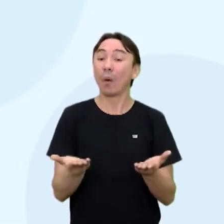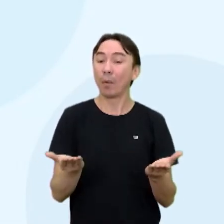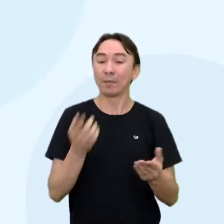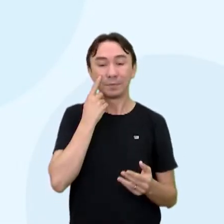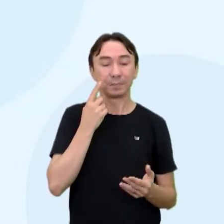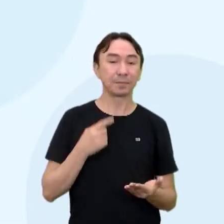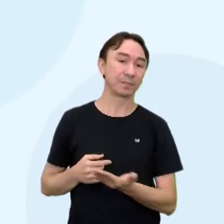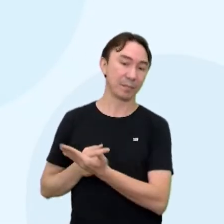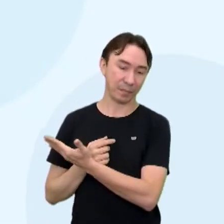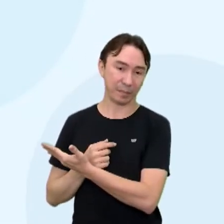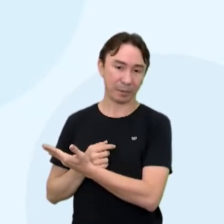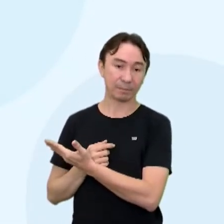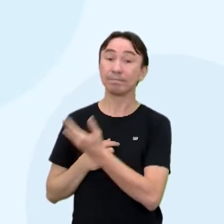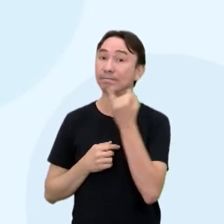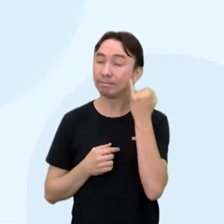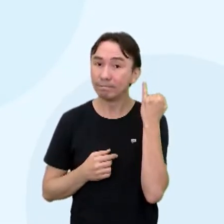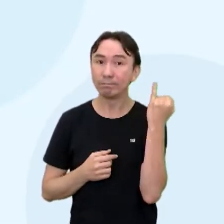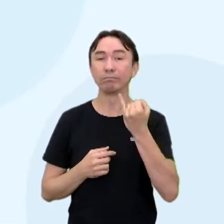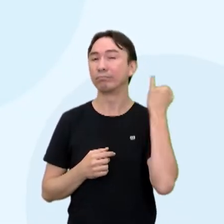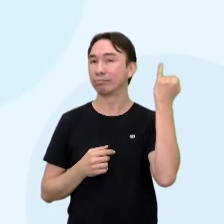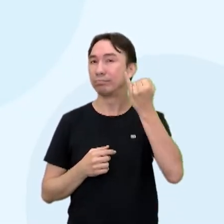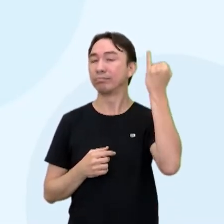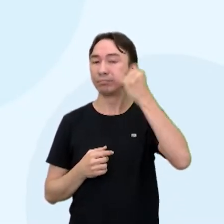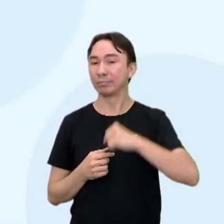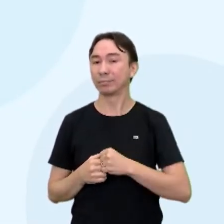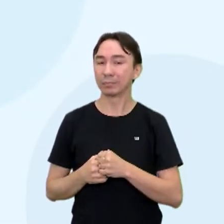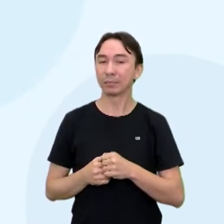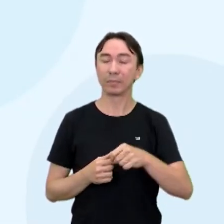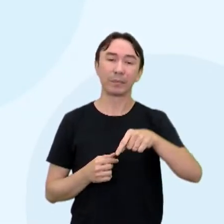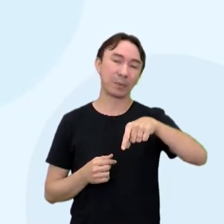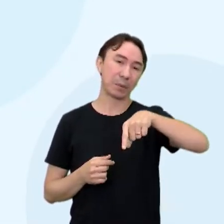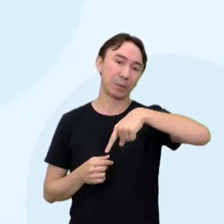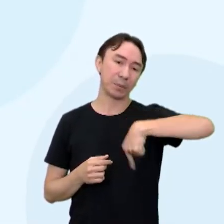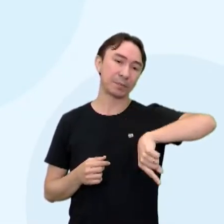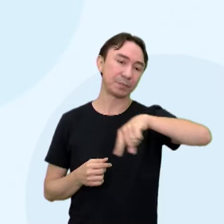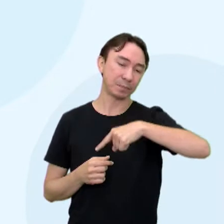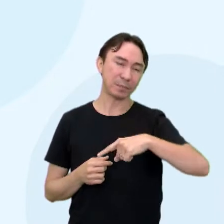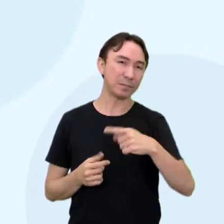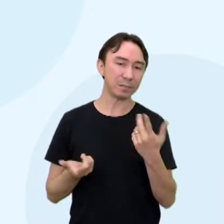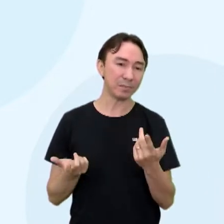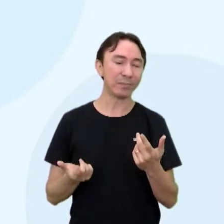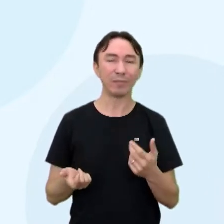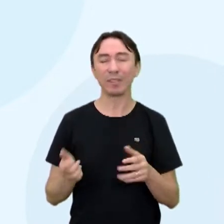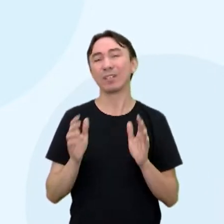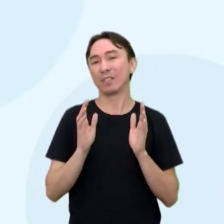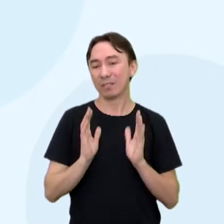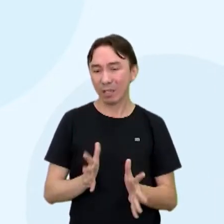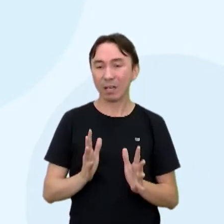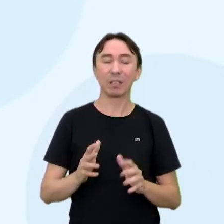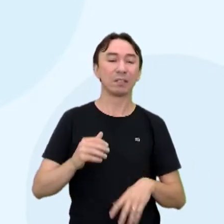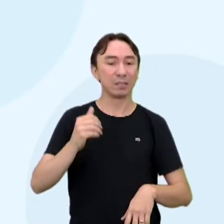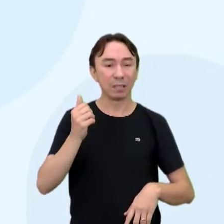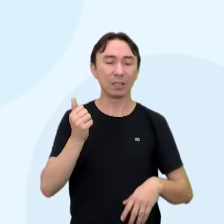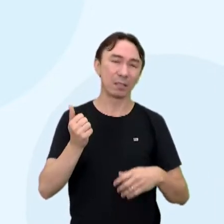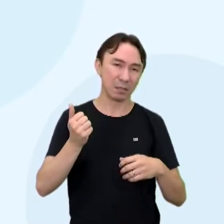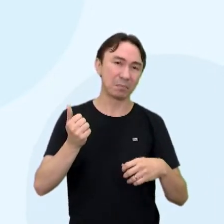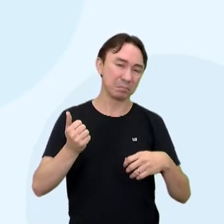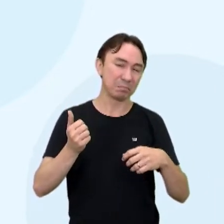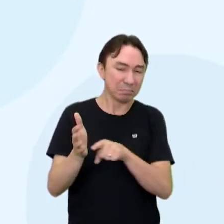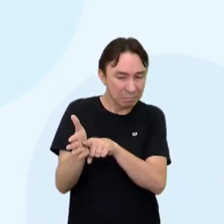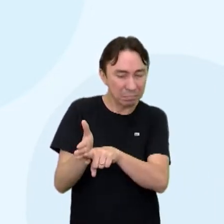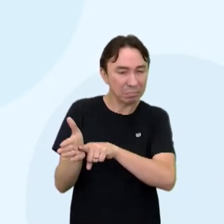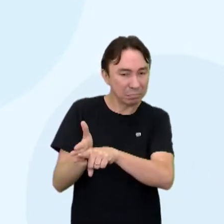É super importante que quando a gente faz todos os trabalhos de